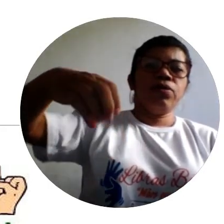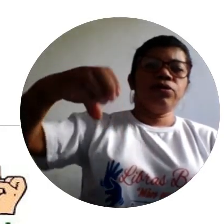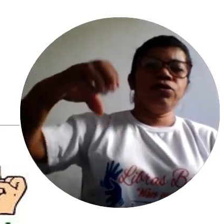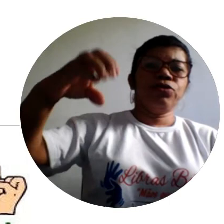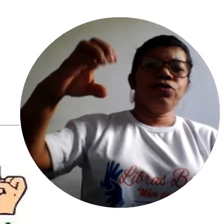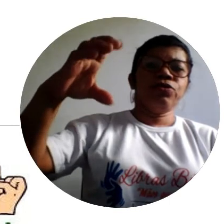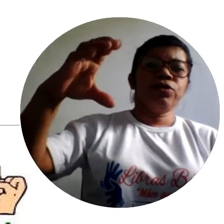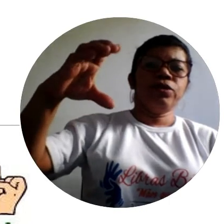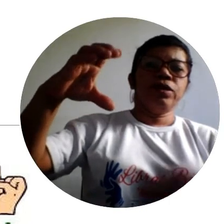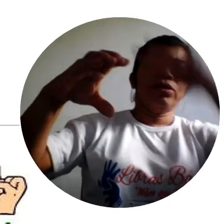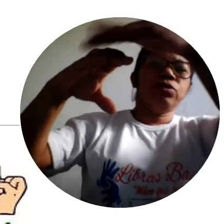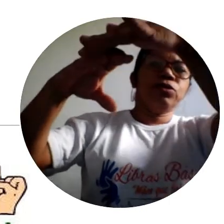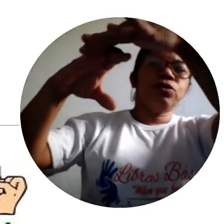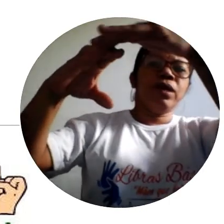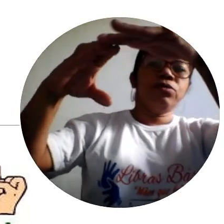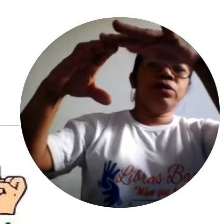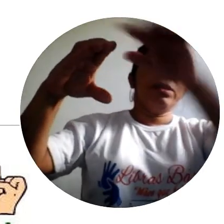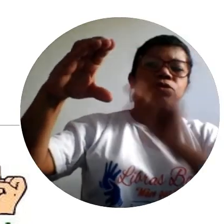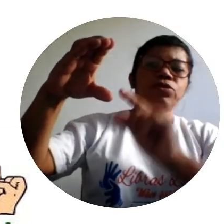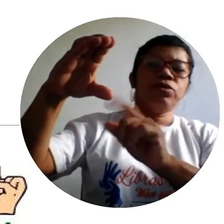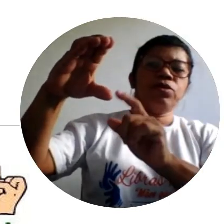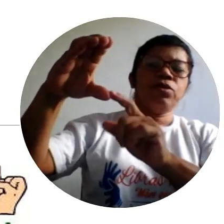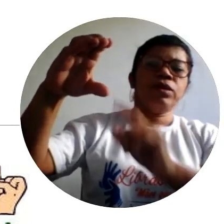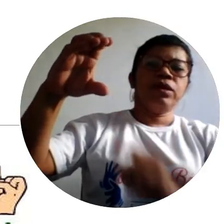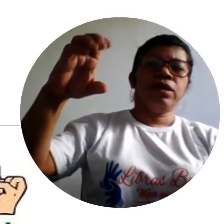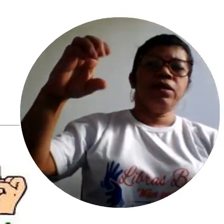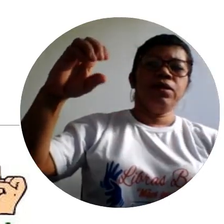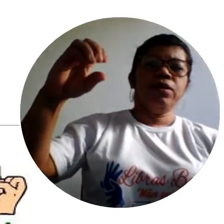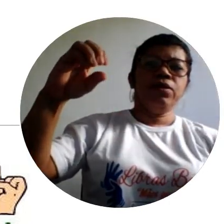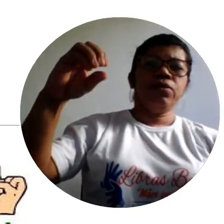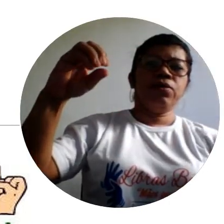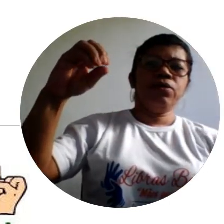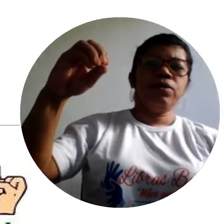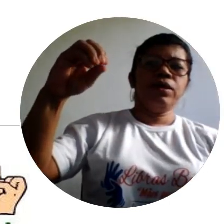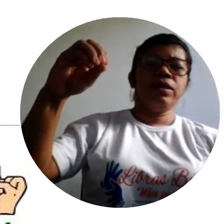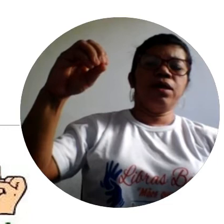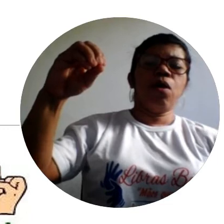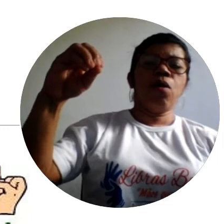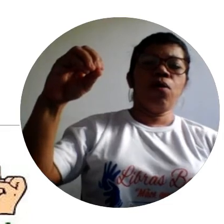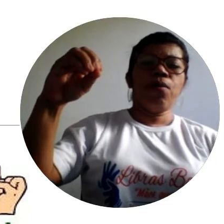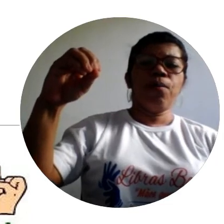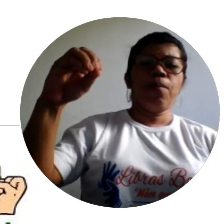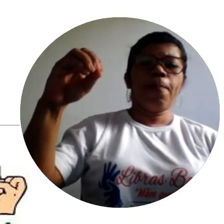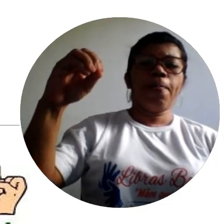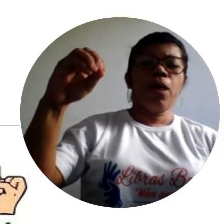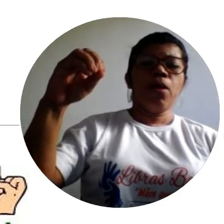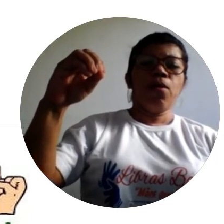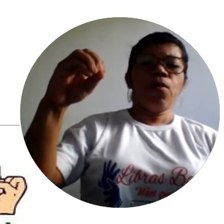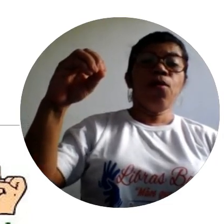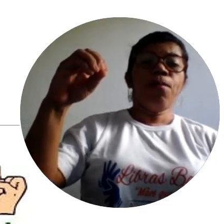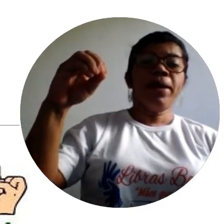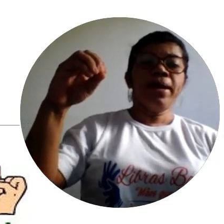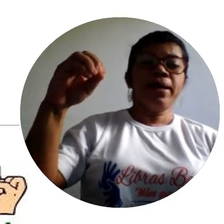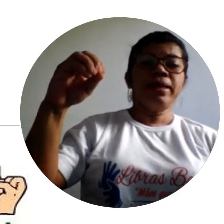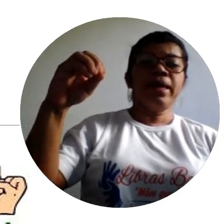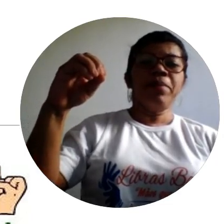Letra O, junta os quatro dedos, coloca aqui, ó, letra O.